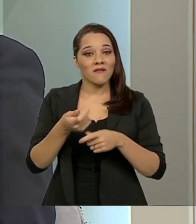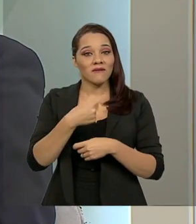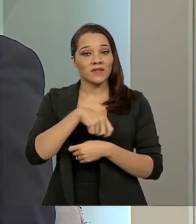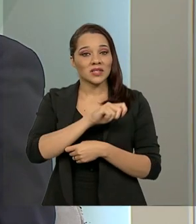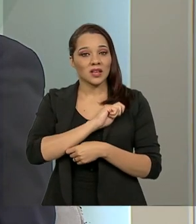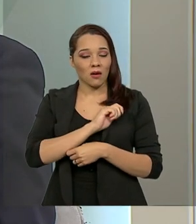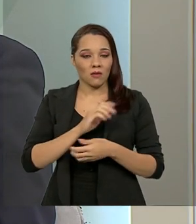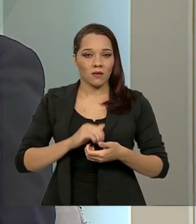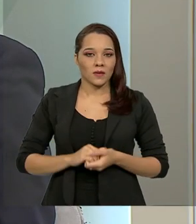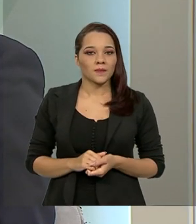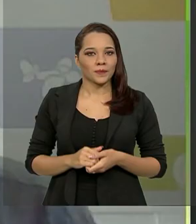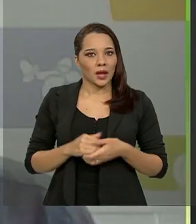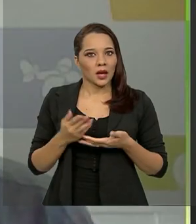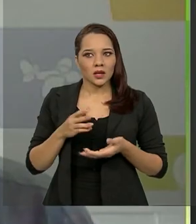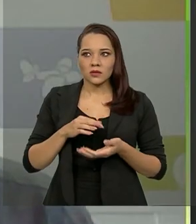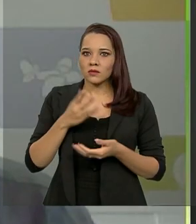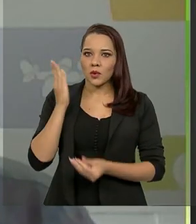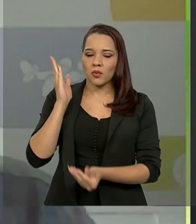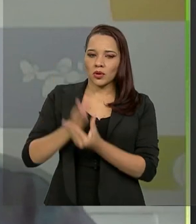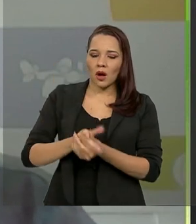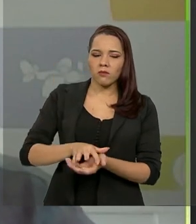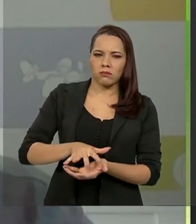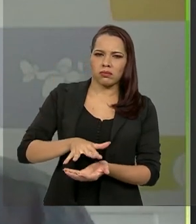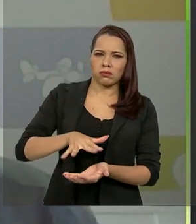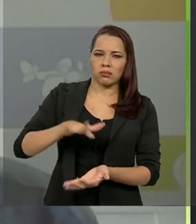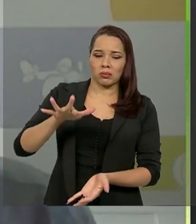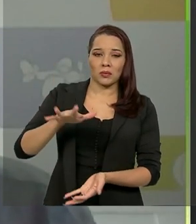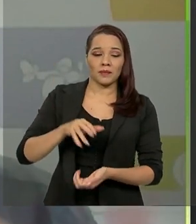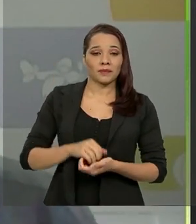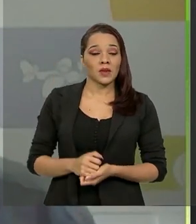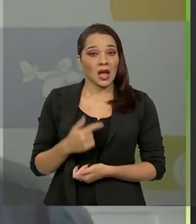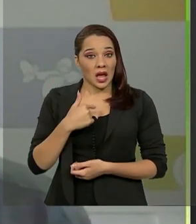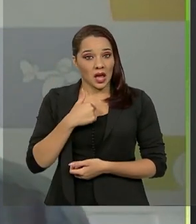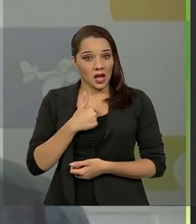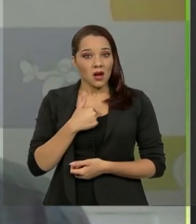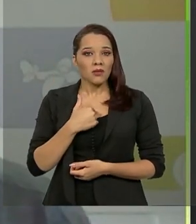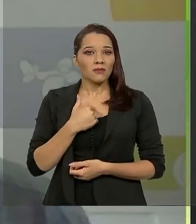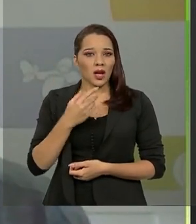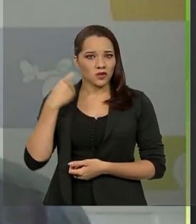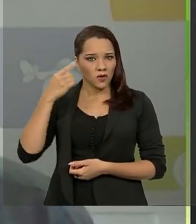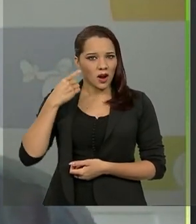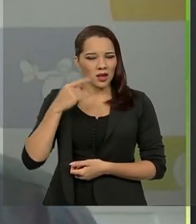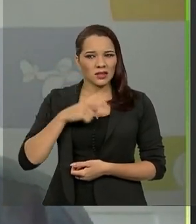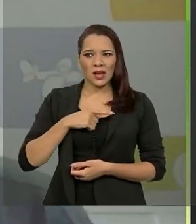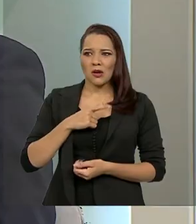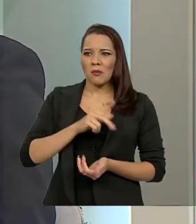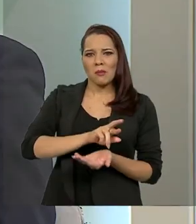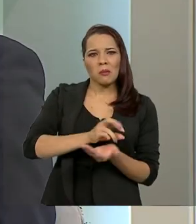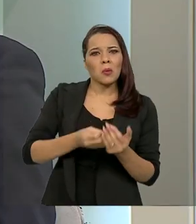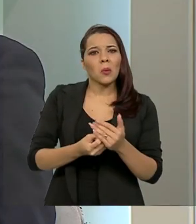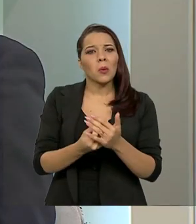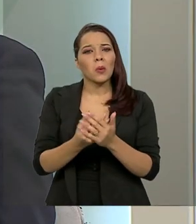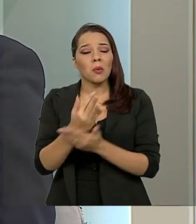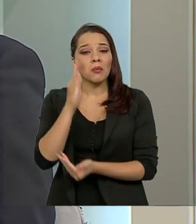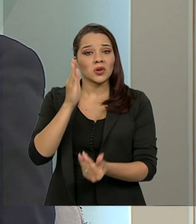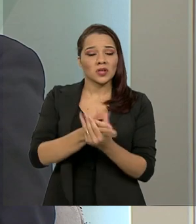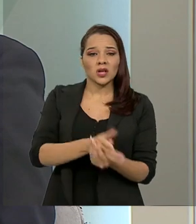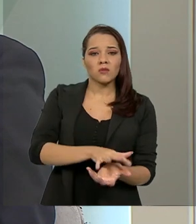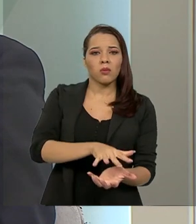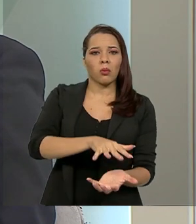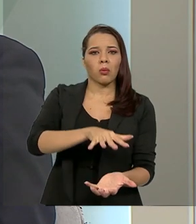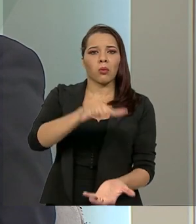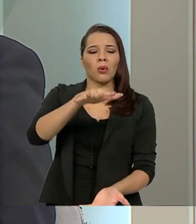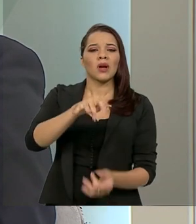os tribunais. Eu mesmo, enquanto advogado, tenho dezenas ou quase centenas de processos que no fundo estão